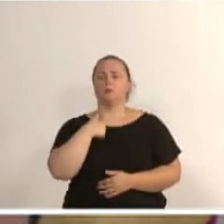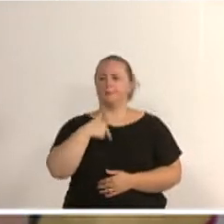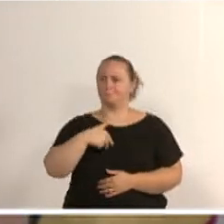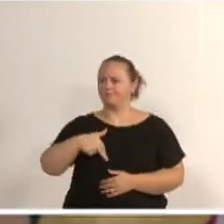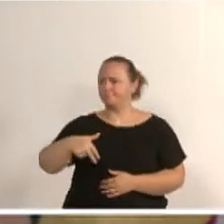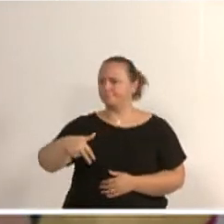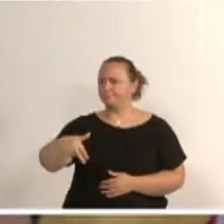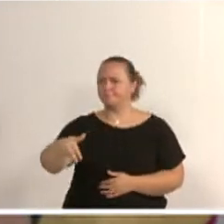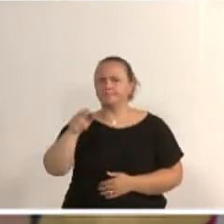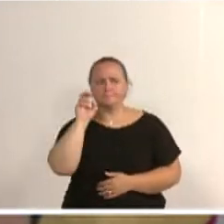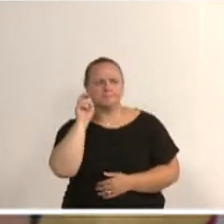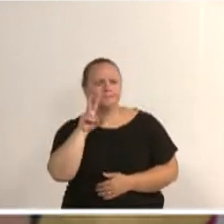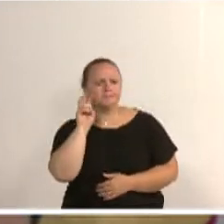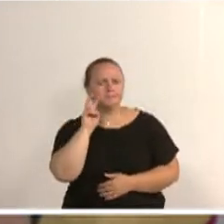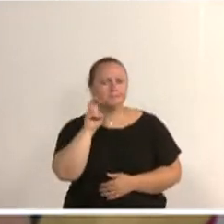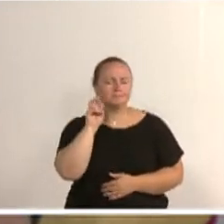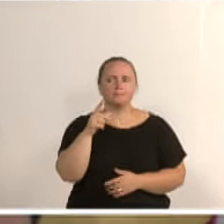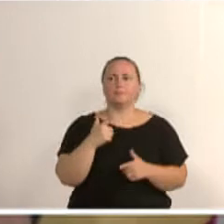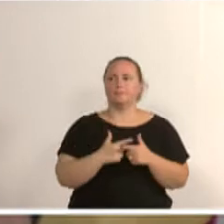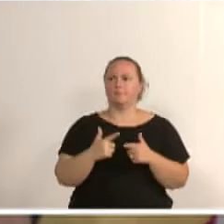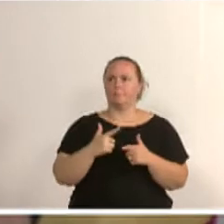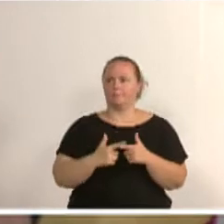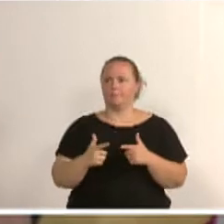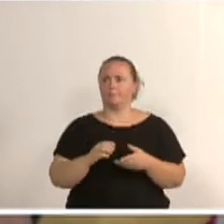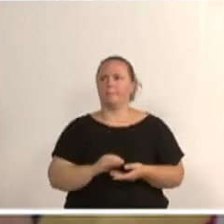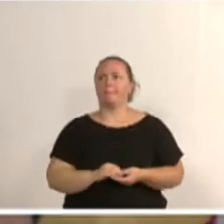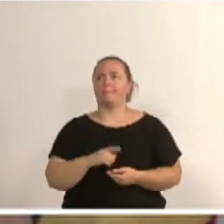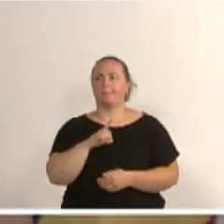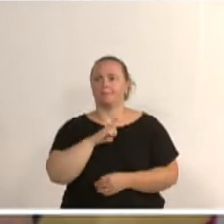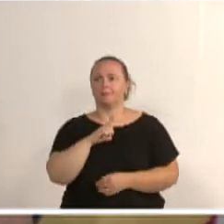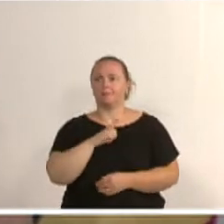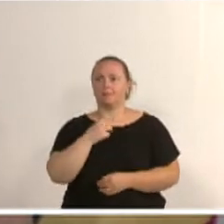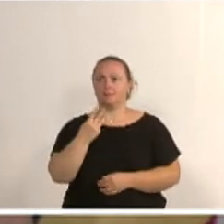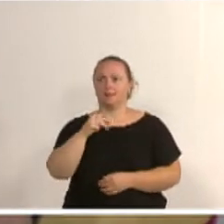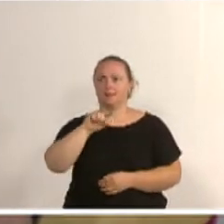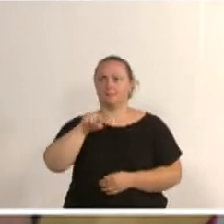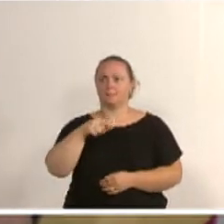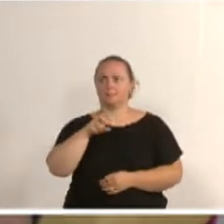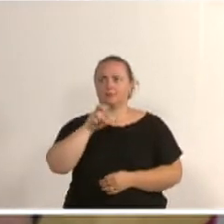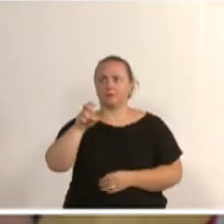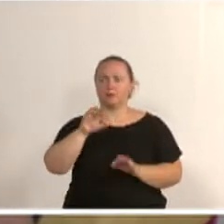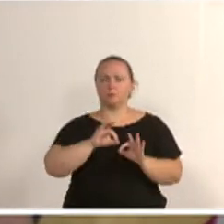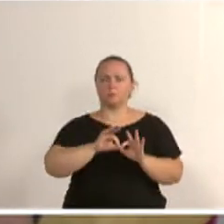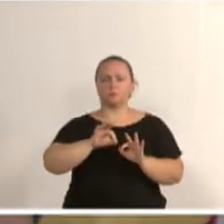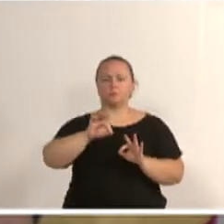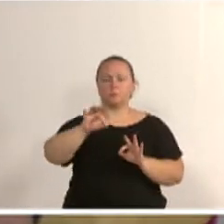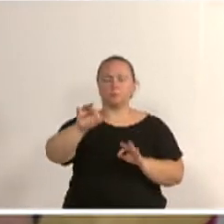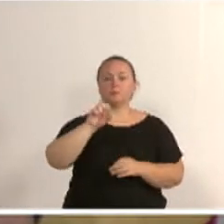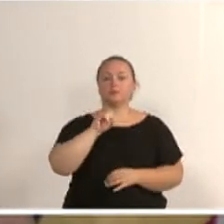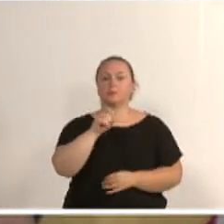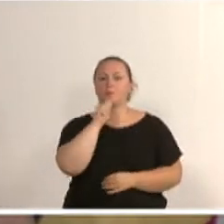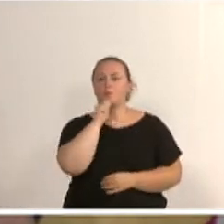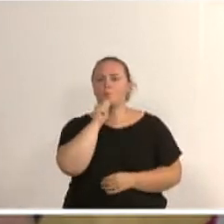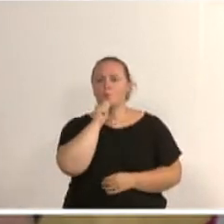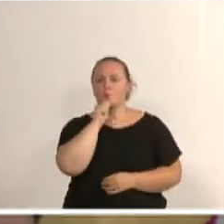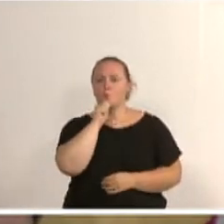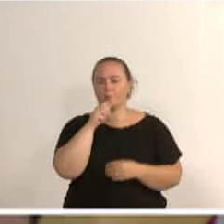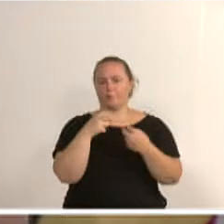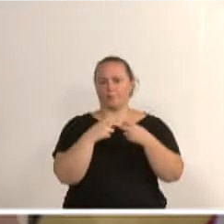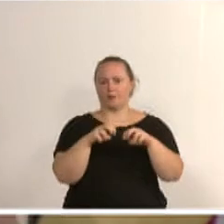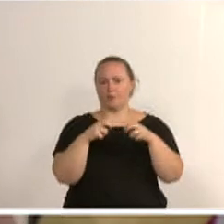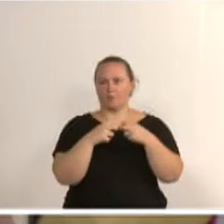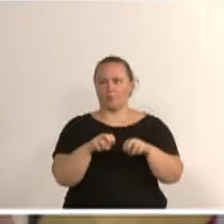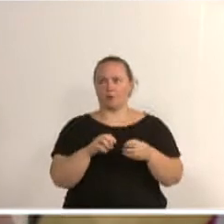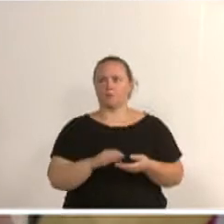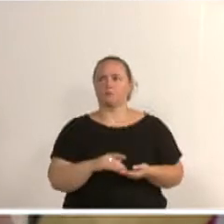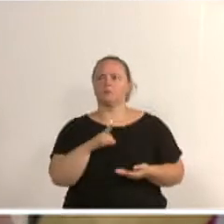os problemas, e assim, ó, são cerca de 3,5 quilômetros para subir, quando não tem horário. Nós temos várias